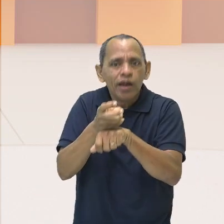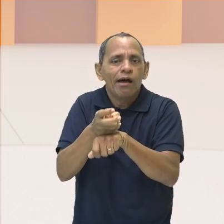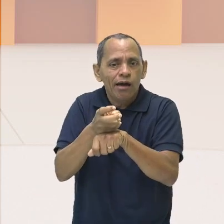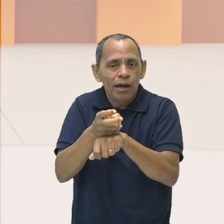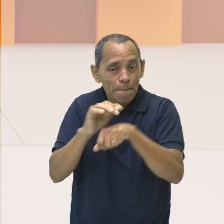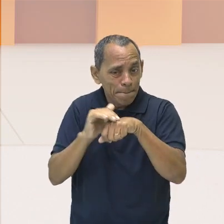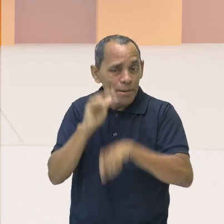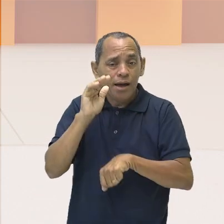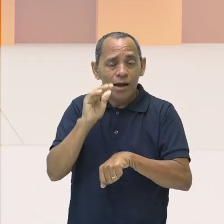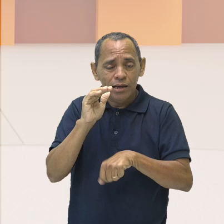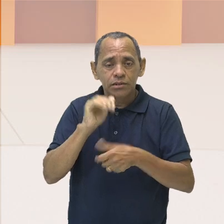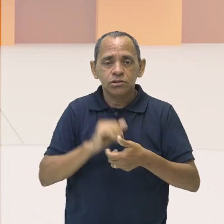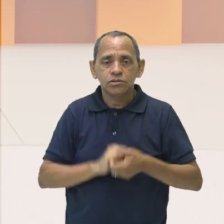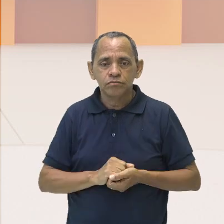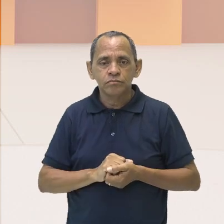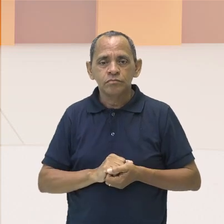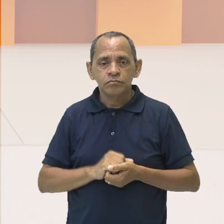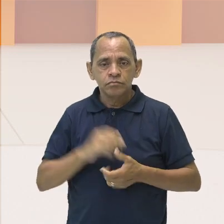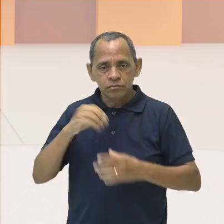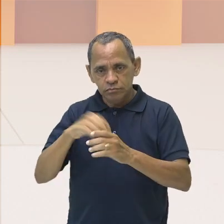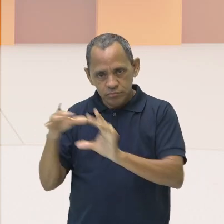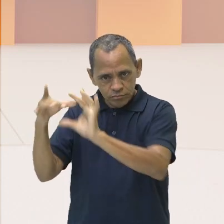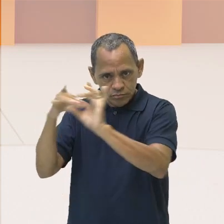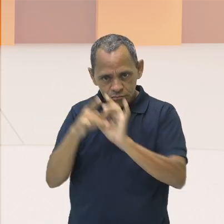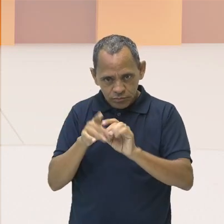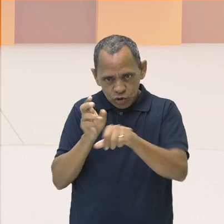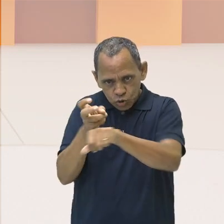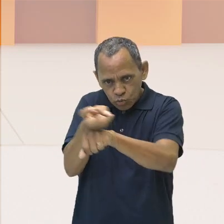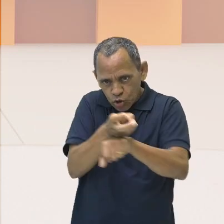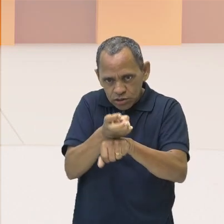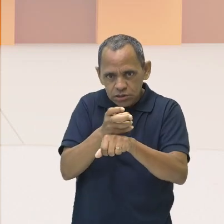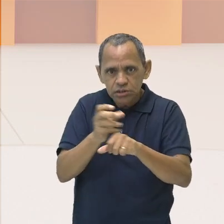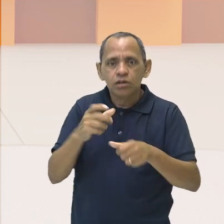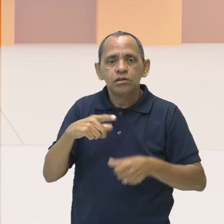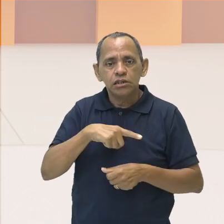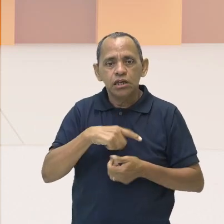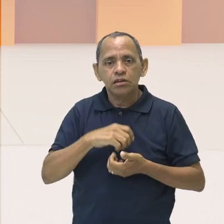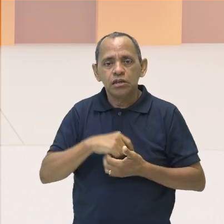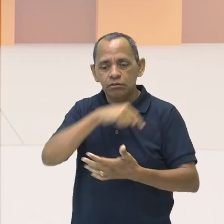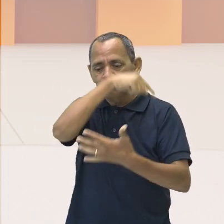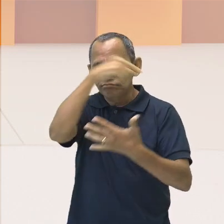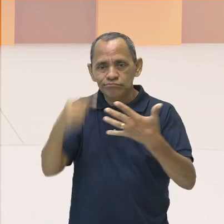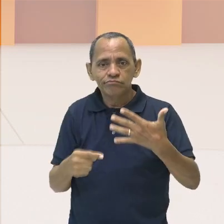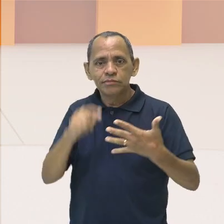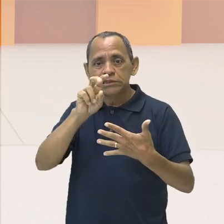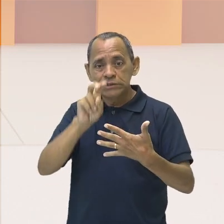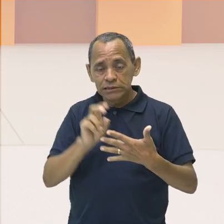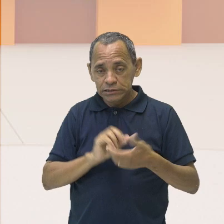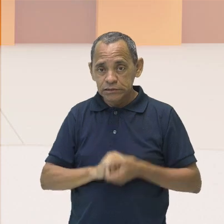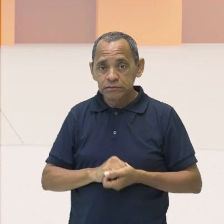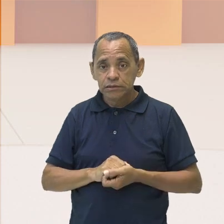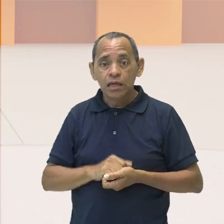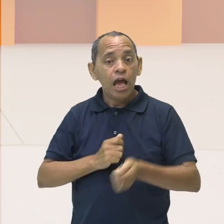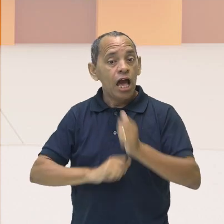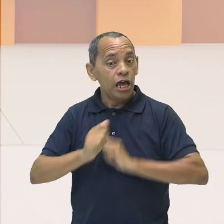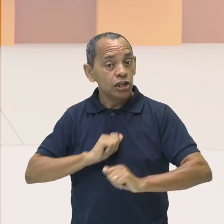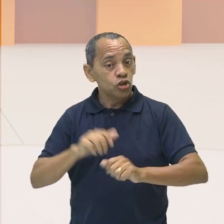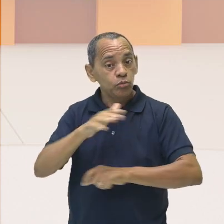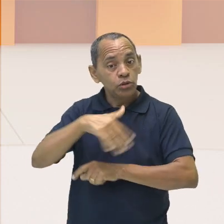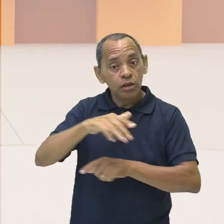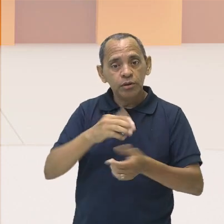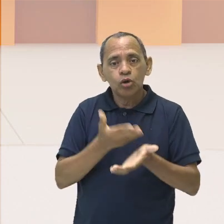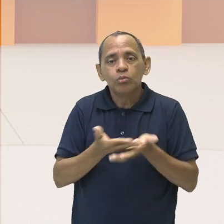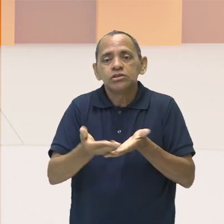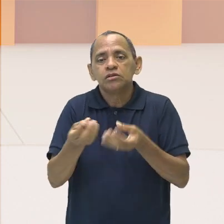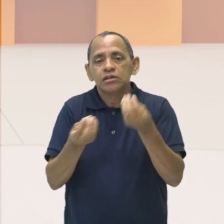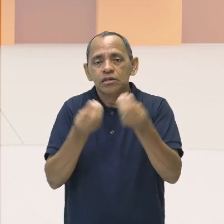mais. E nesse contexto de exploração, nós vamos aos ciclos econômicos presentes nesse momento. Iniciando, por